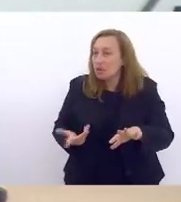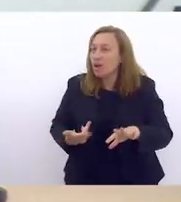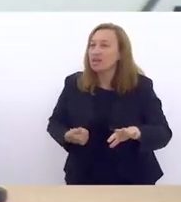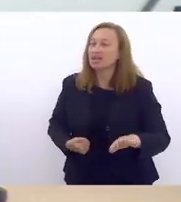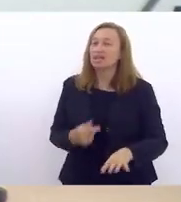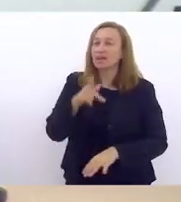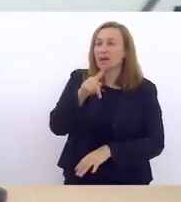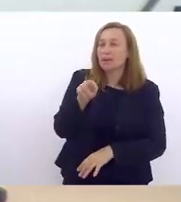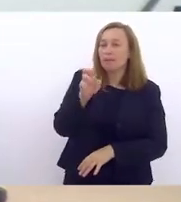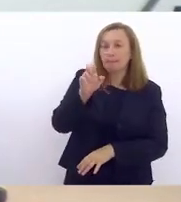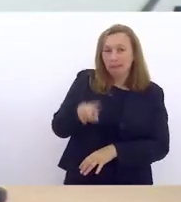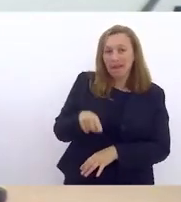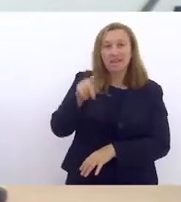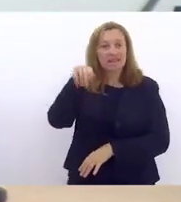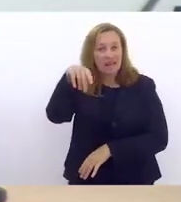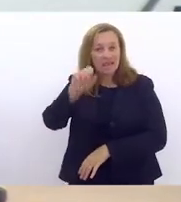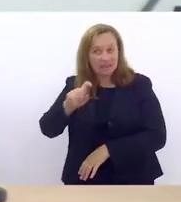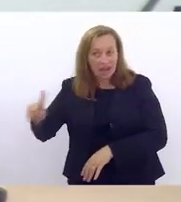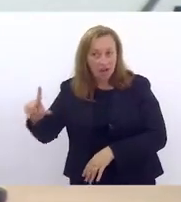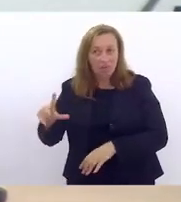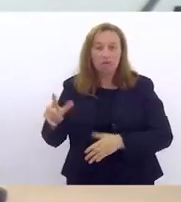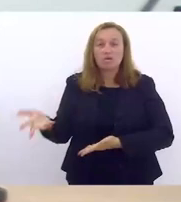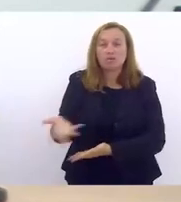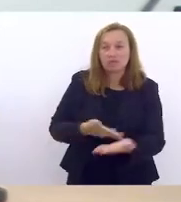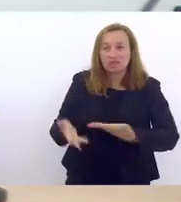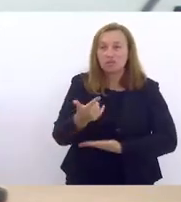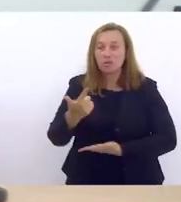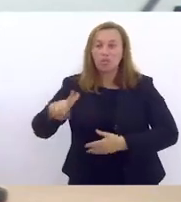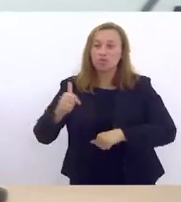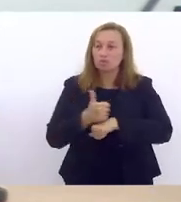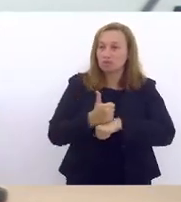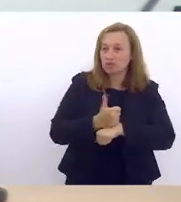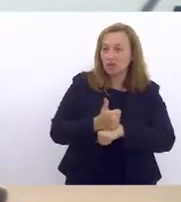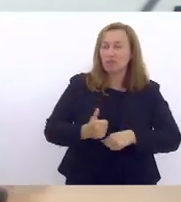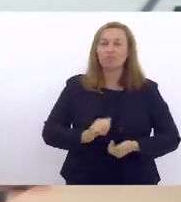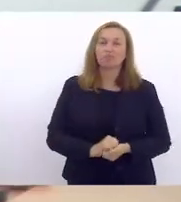em sintonia, em cooperação com os outros profissionais e também no pós-parto.